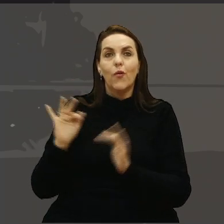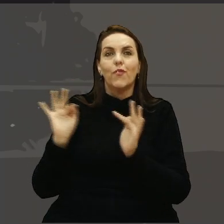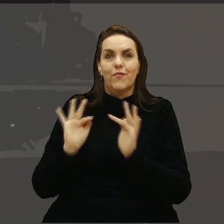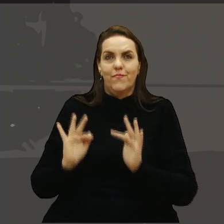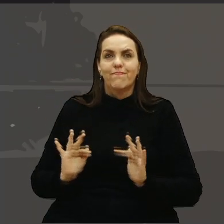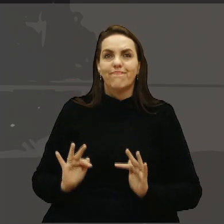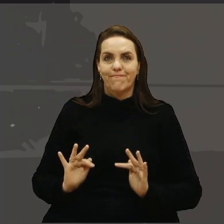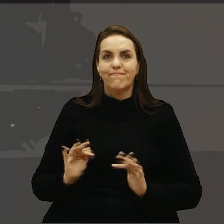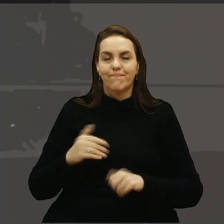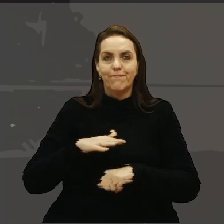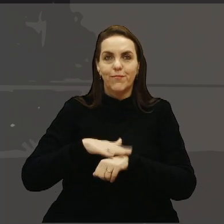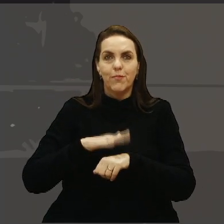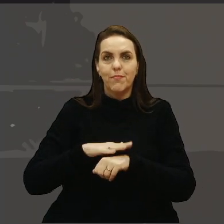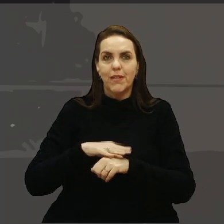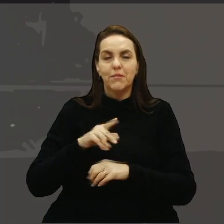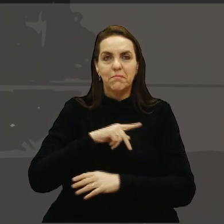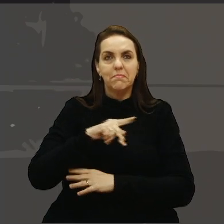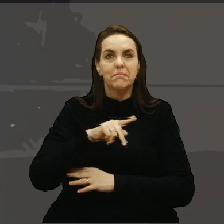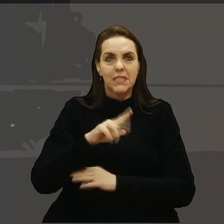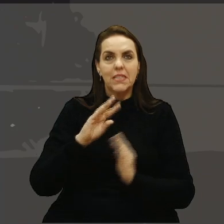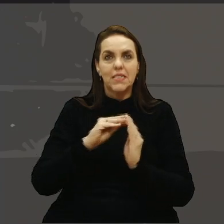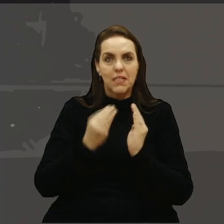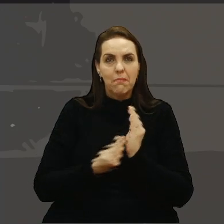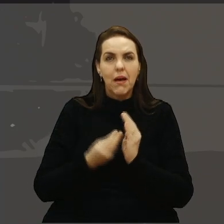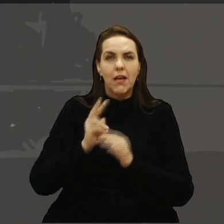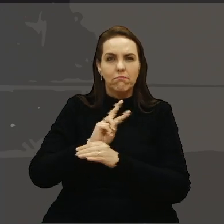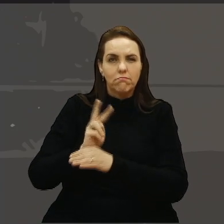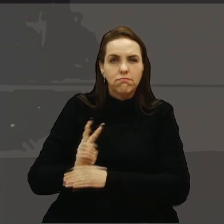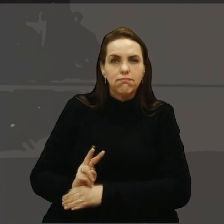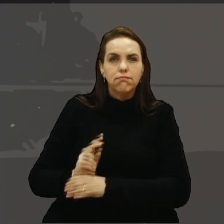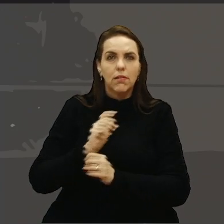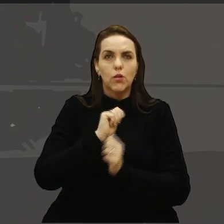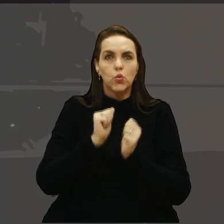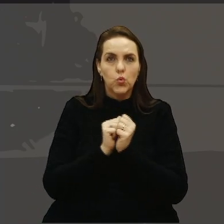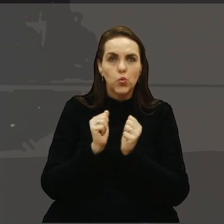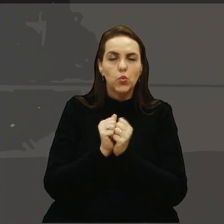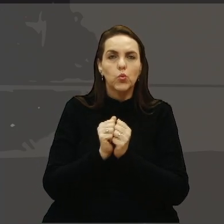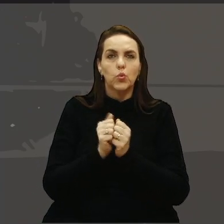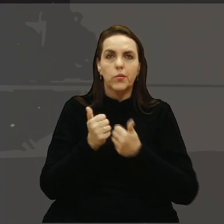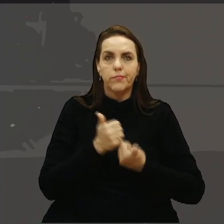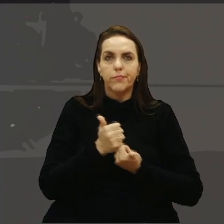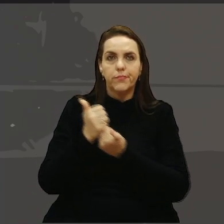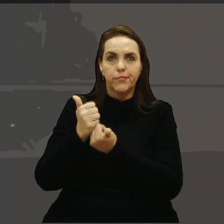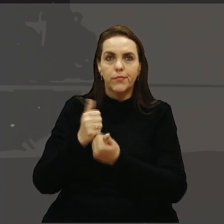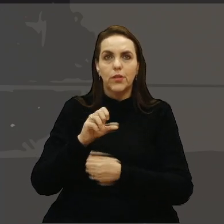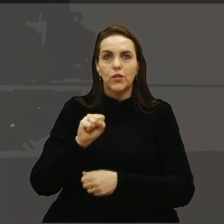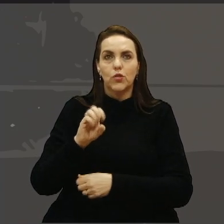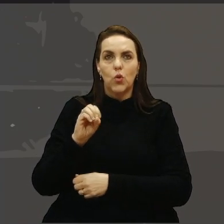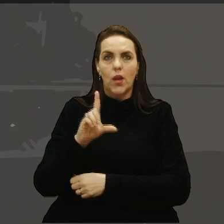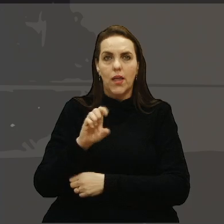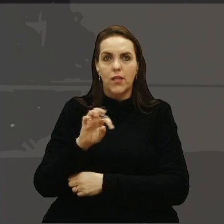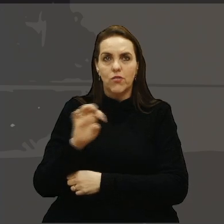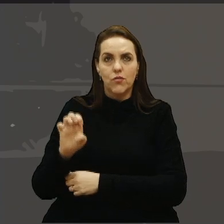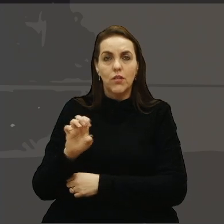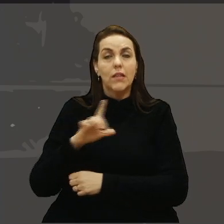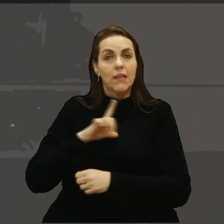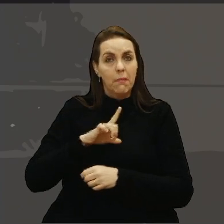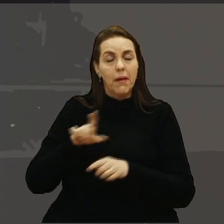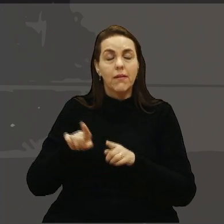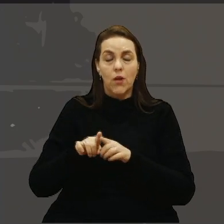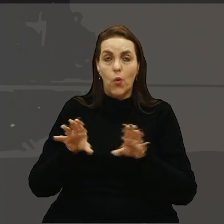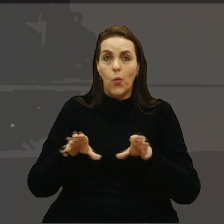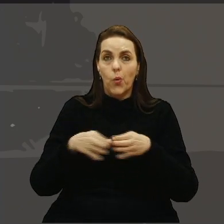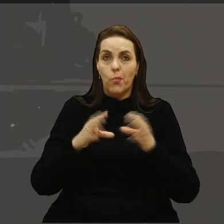no momento que o presidente foi lá, fiscalizou juntamente com o adjunto Solete, a sua equipe técnica, e pôde justificar